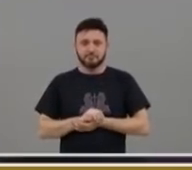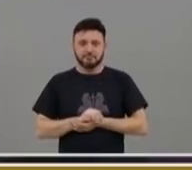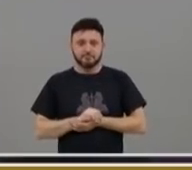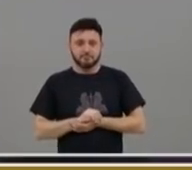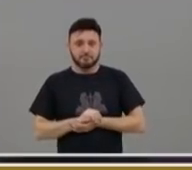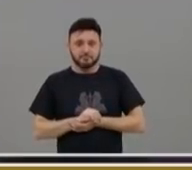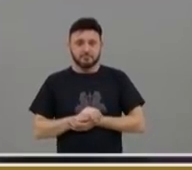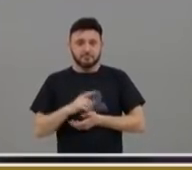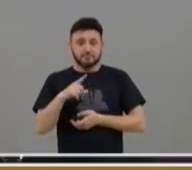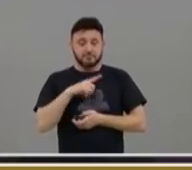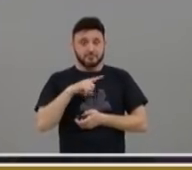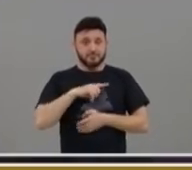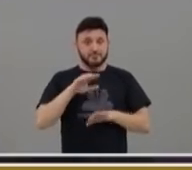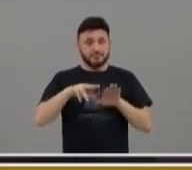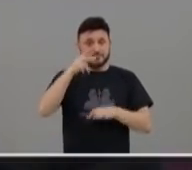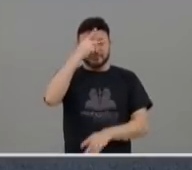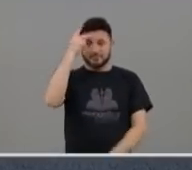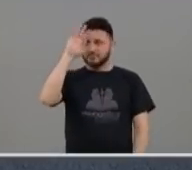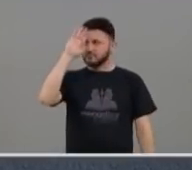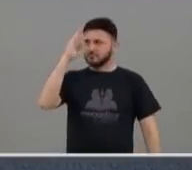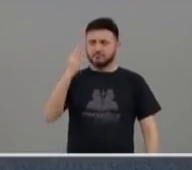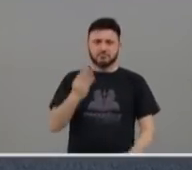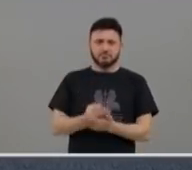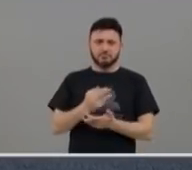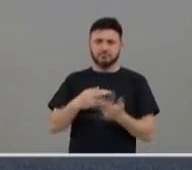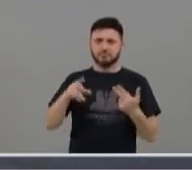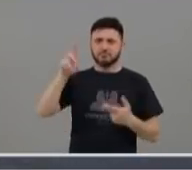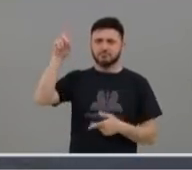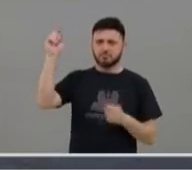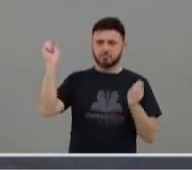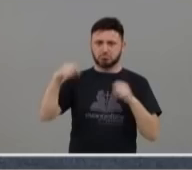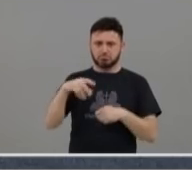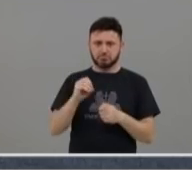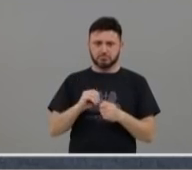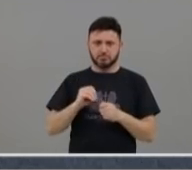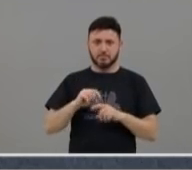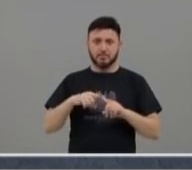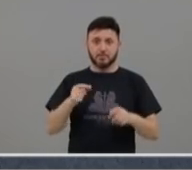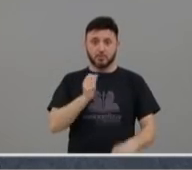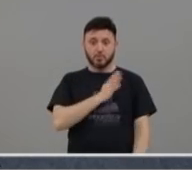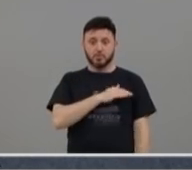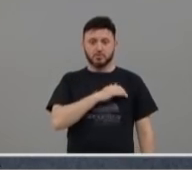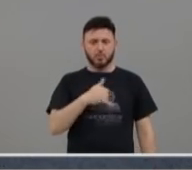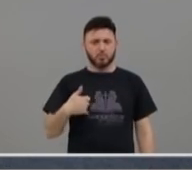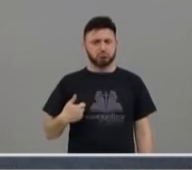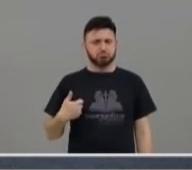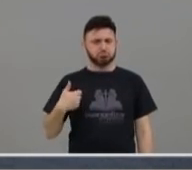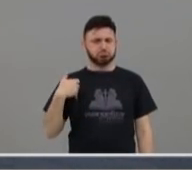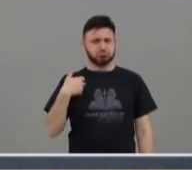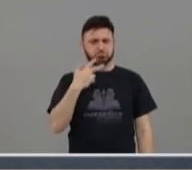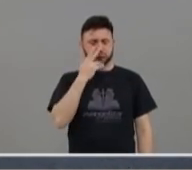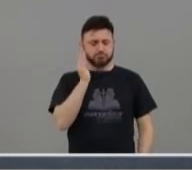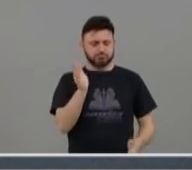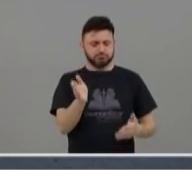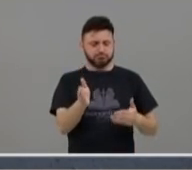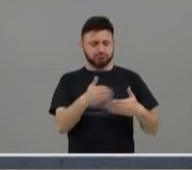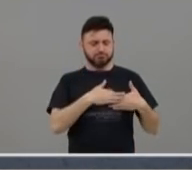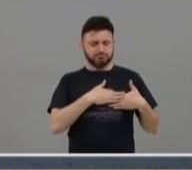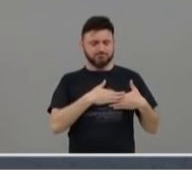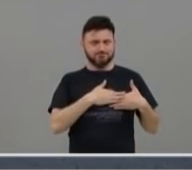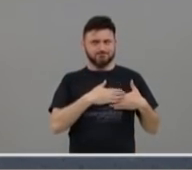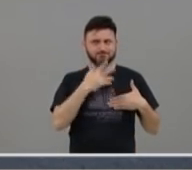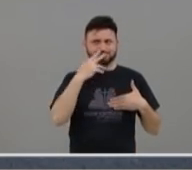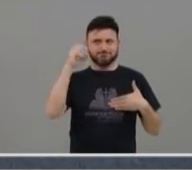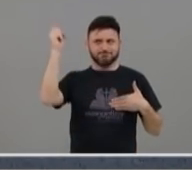Tem gente que muitas vezes não acredita naquilo que Deus pode fazer, mas um coração orgulhoso, ele fica impossibilitado de receber a graça.